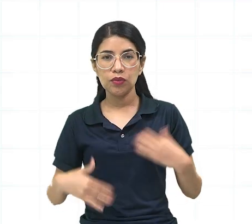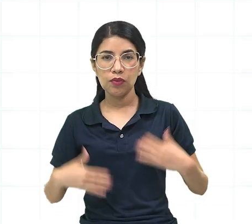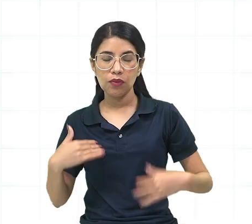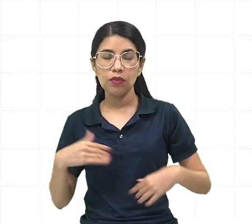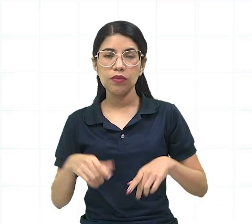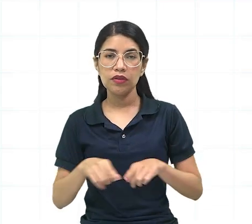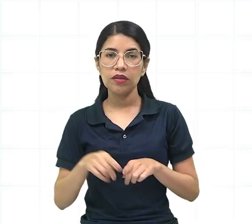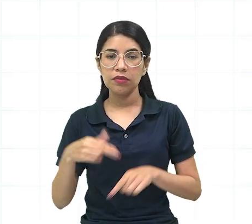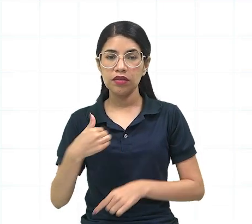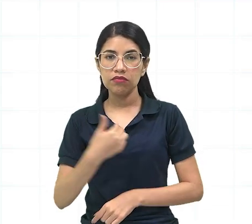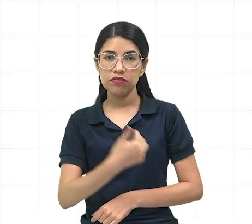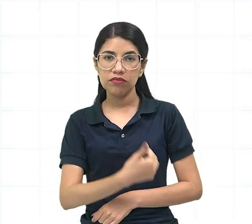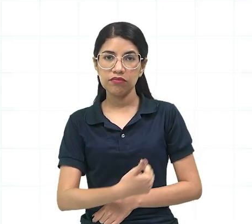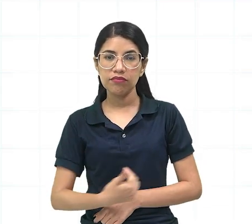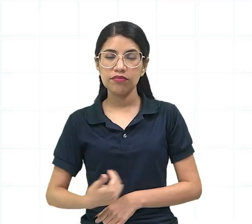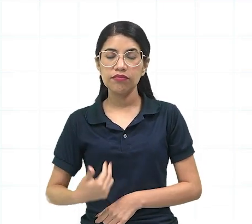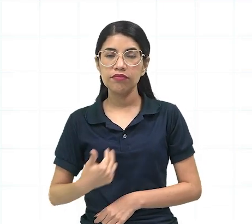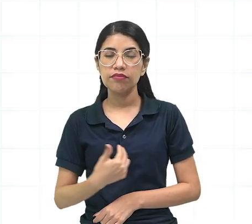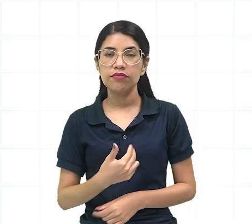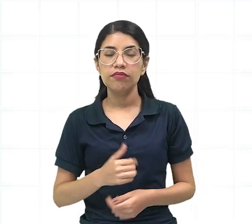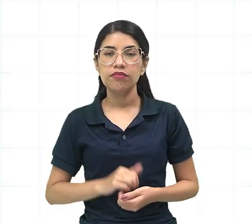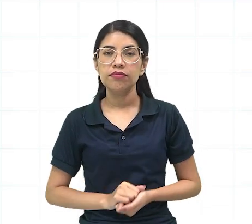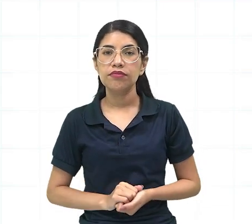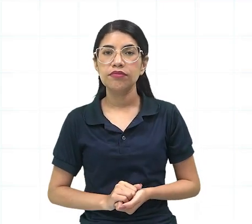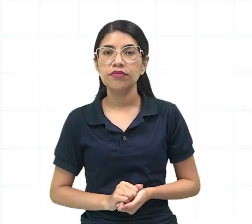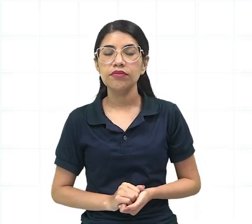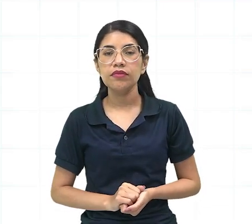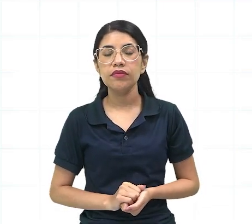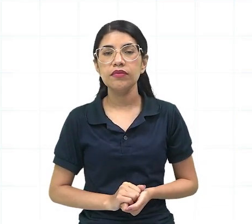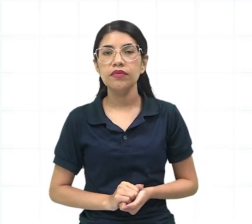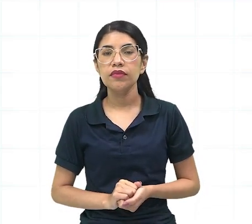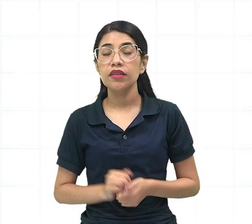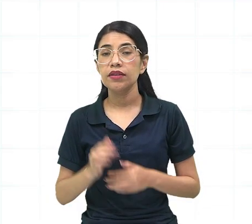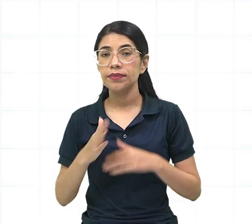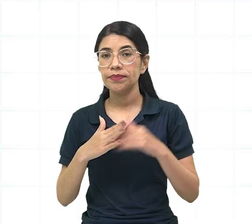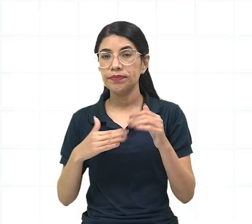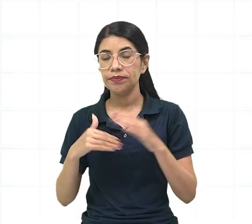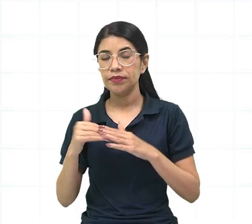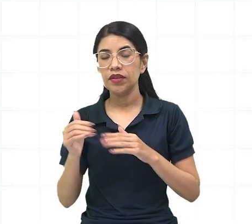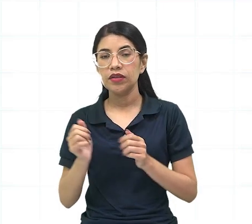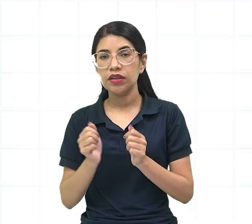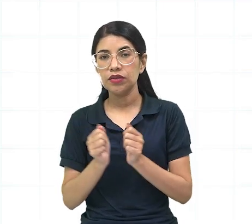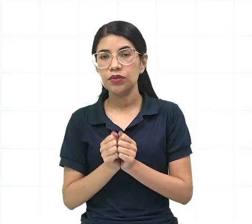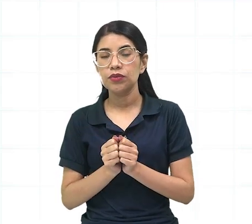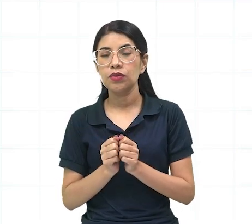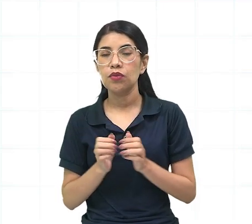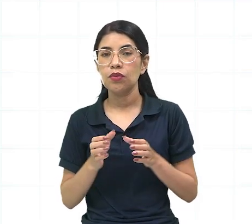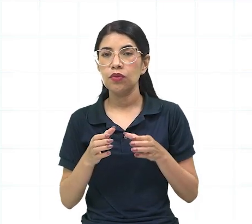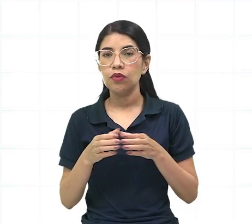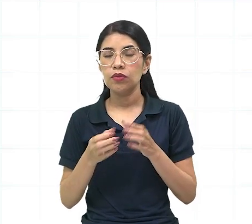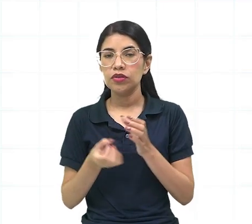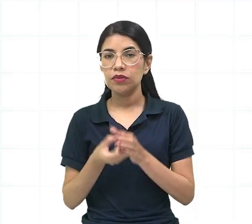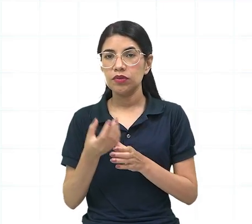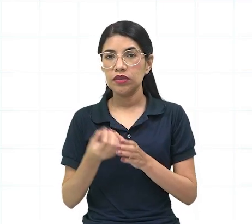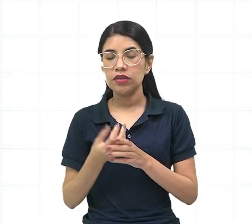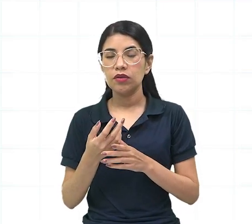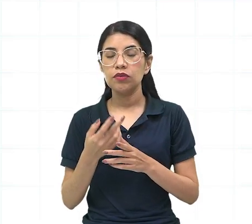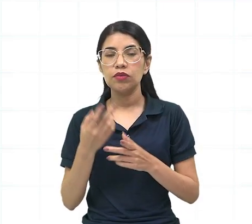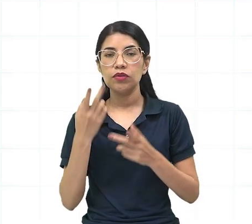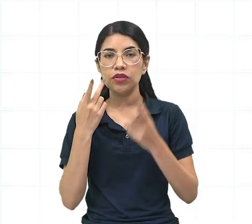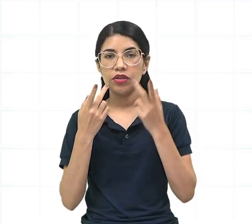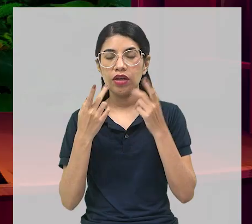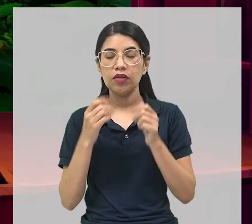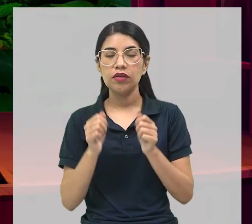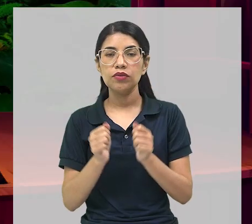dos atores e atrizes. Então, o maquiador está ali junto da produção do espetáculo, ele